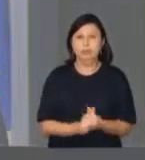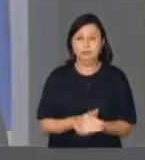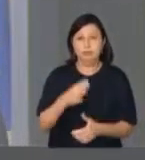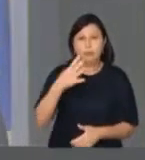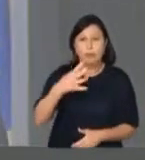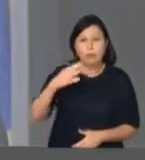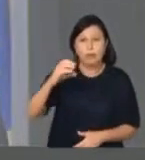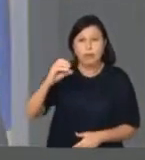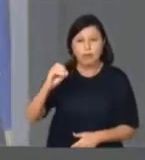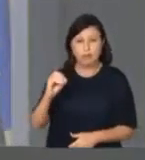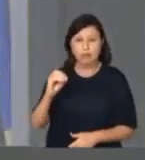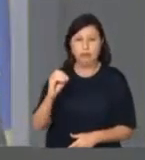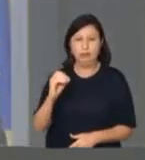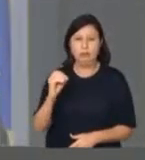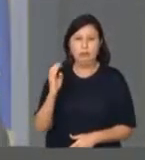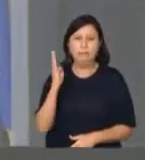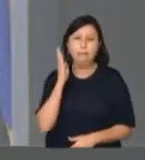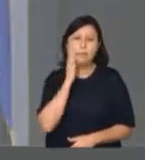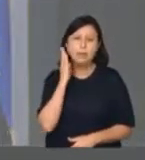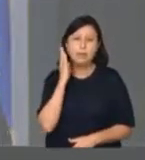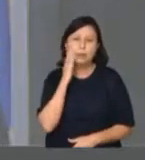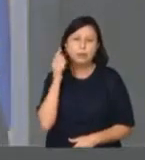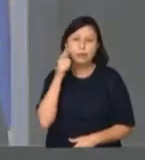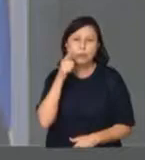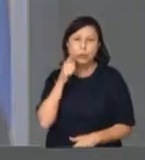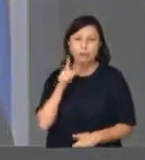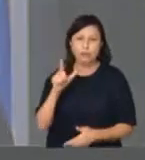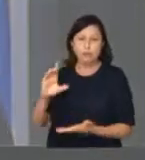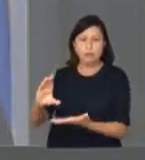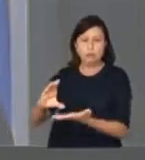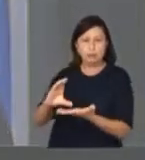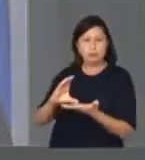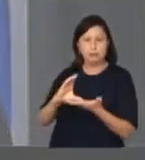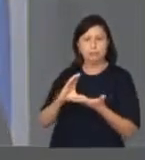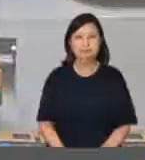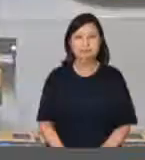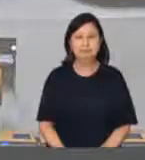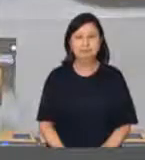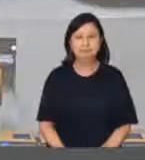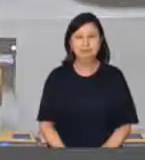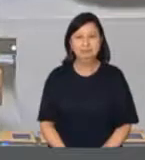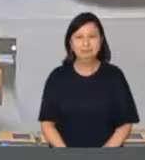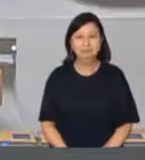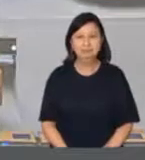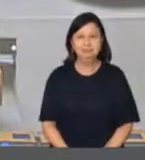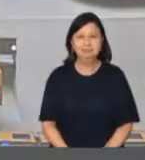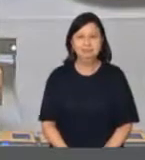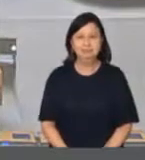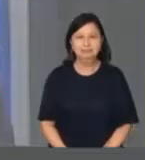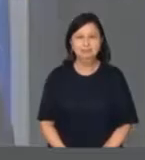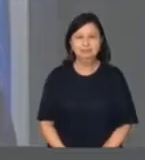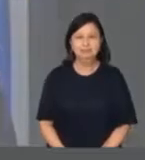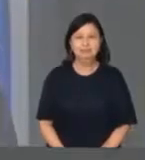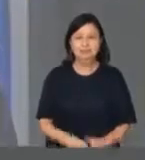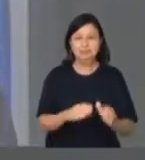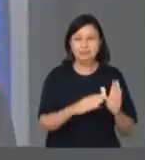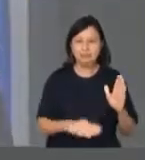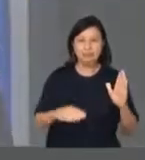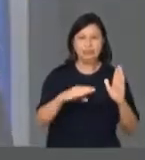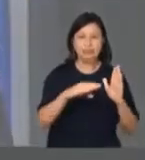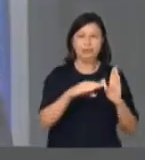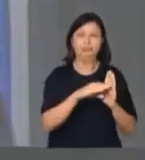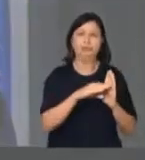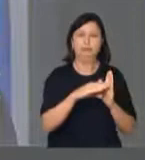40 bilhões de reais de arrecadação. Totalmente inesperado, inédito, recorde de arrecadação nesse